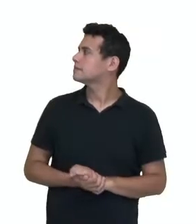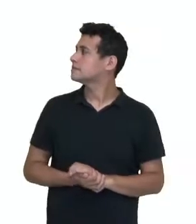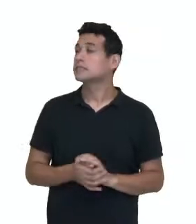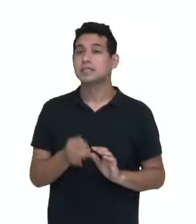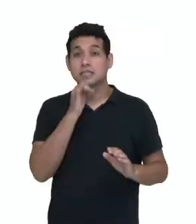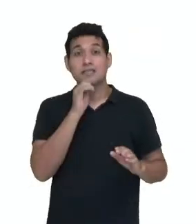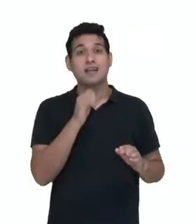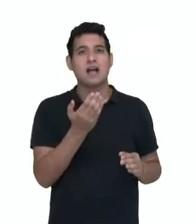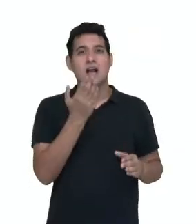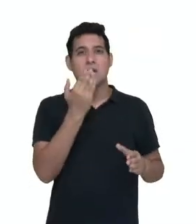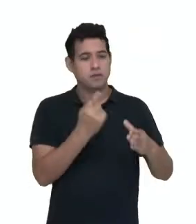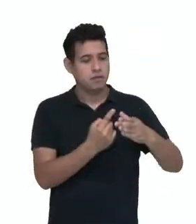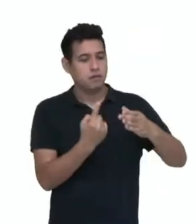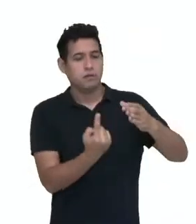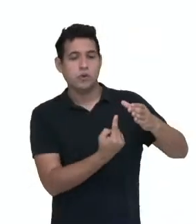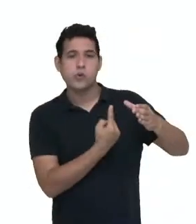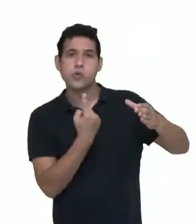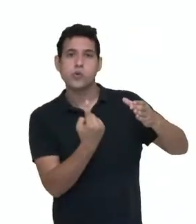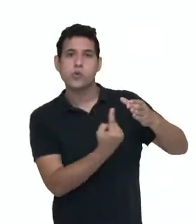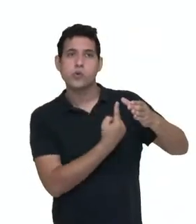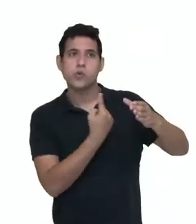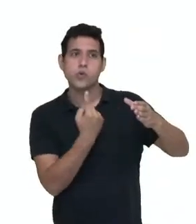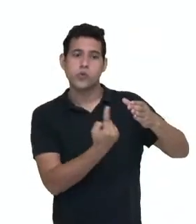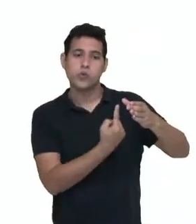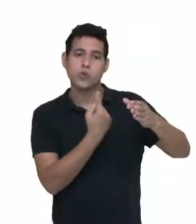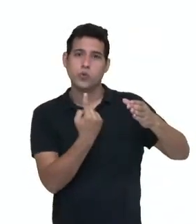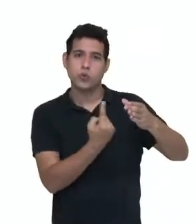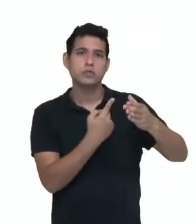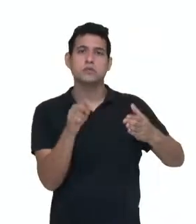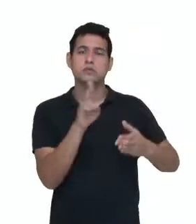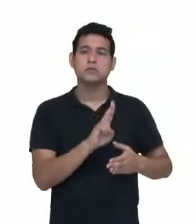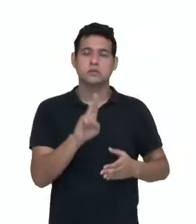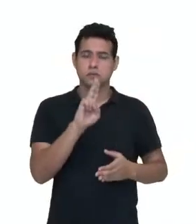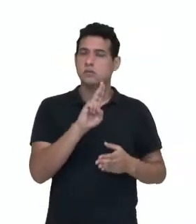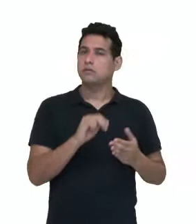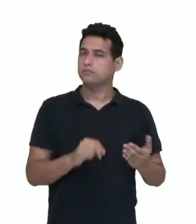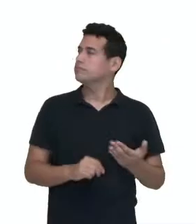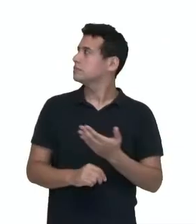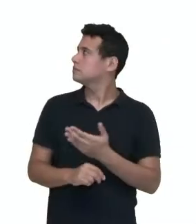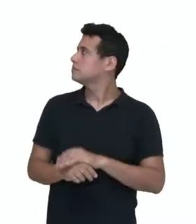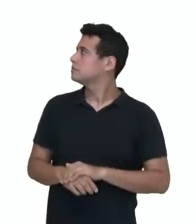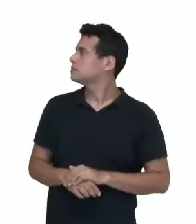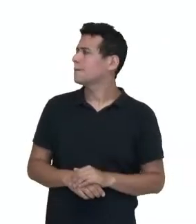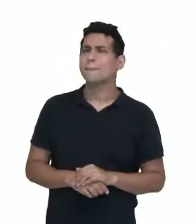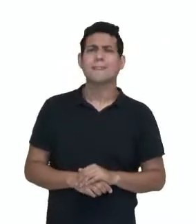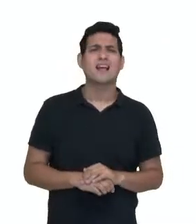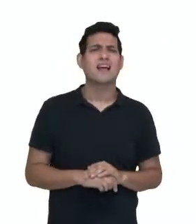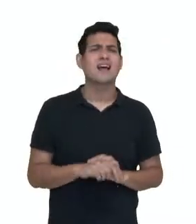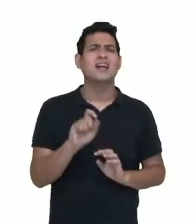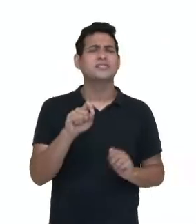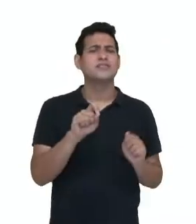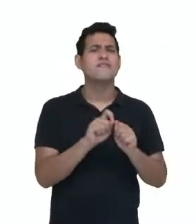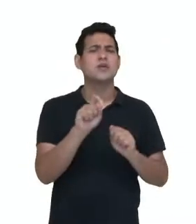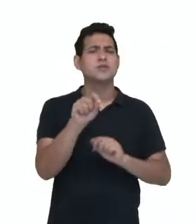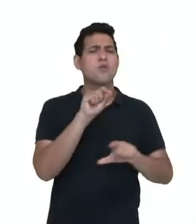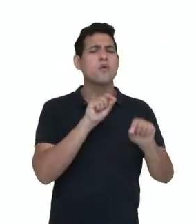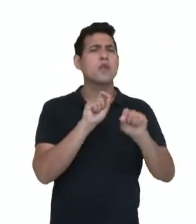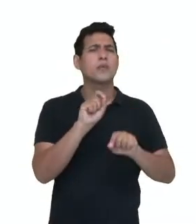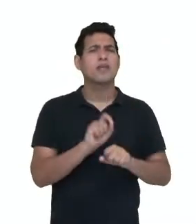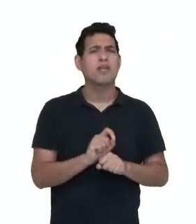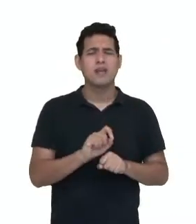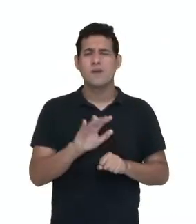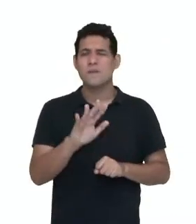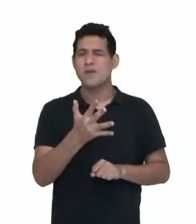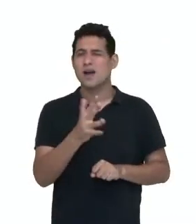nós aquecemos alimentos, né, que nós utilizamos o micro-ondas, o que nos leva a escolher mais